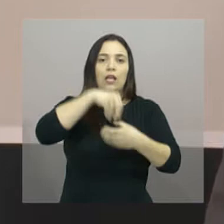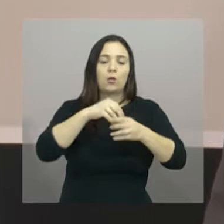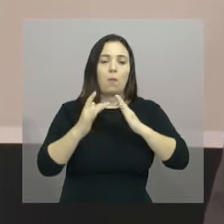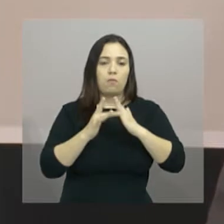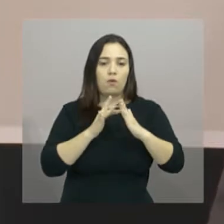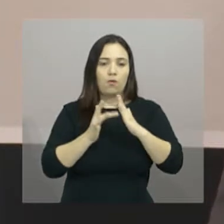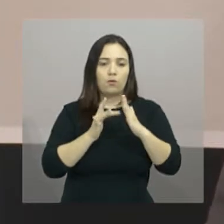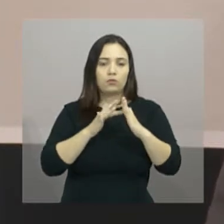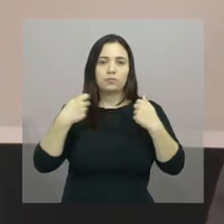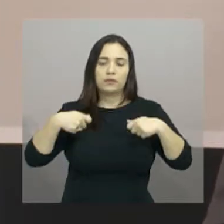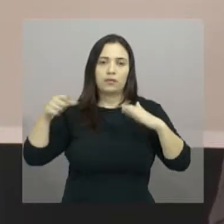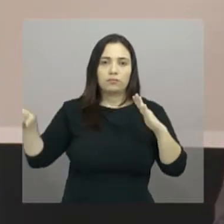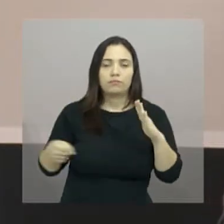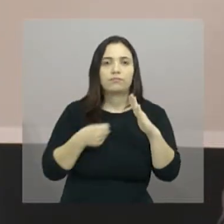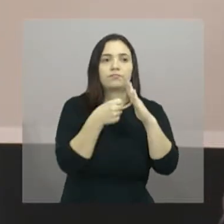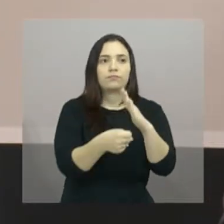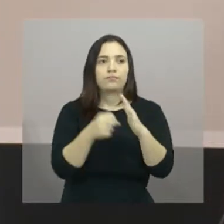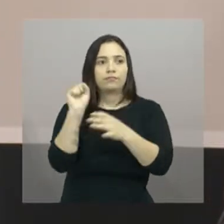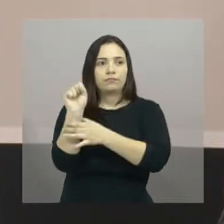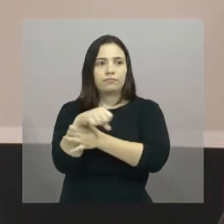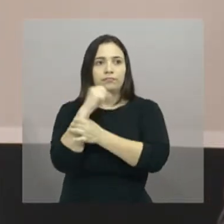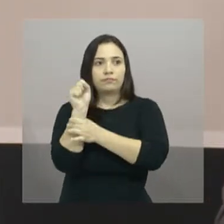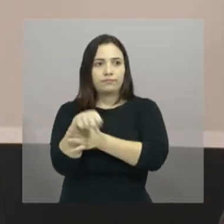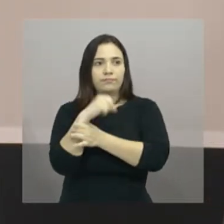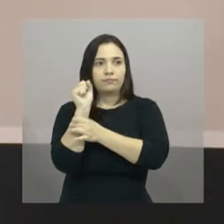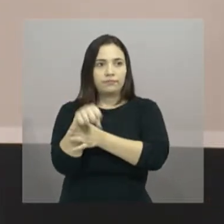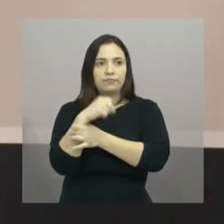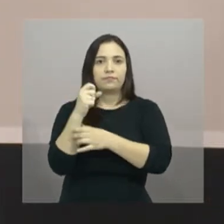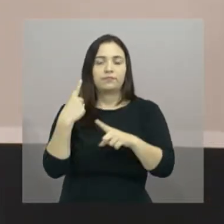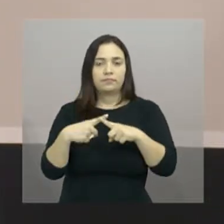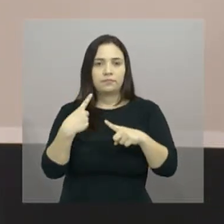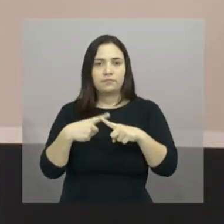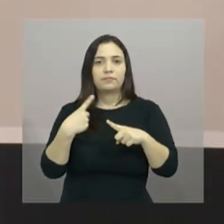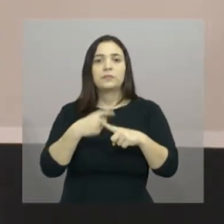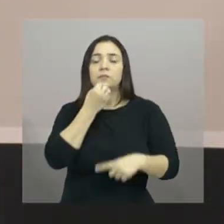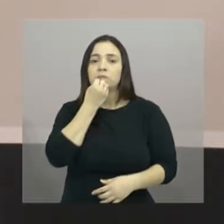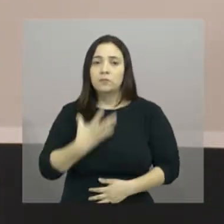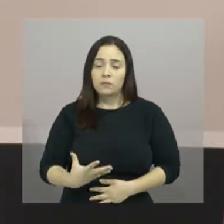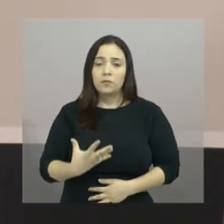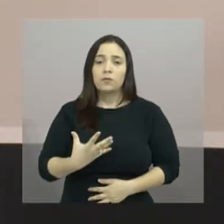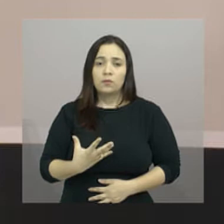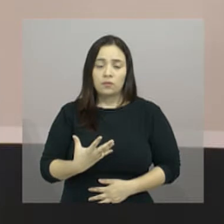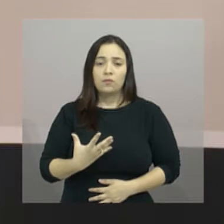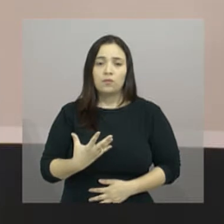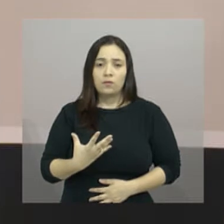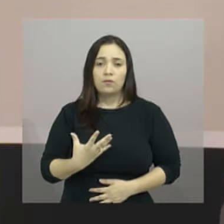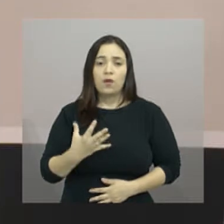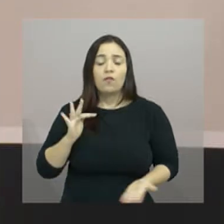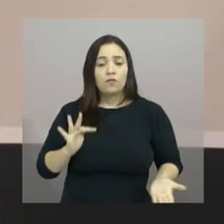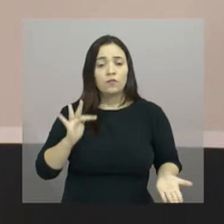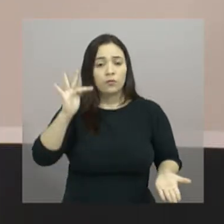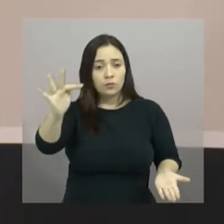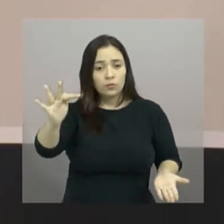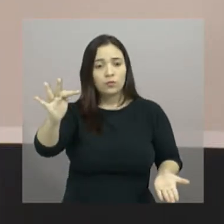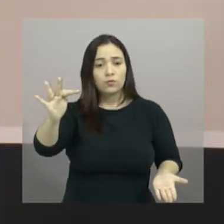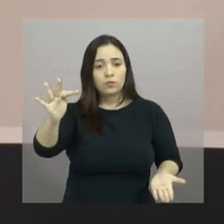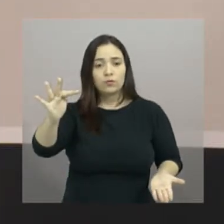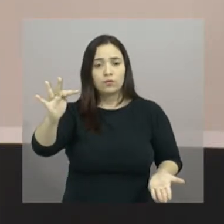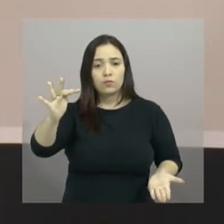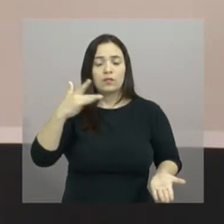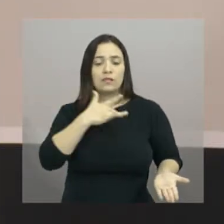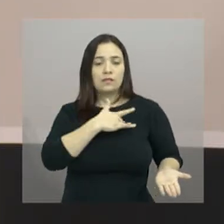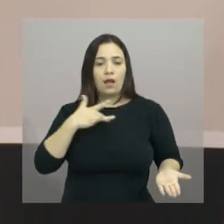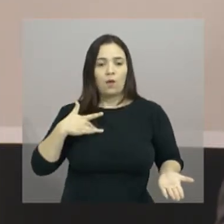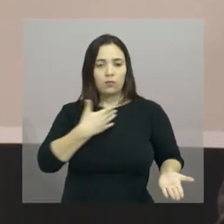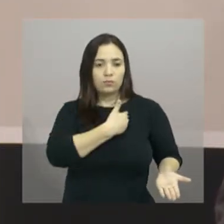Família através do NASF. Então, esse é um projeto muito bacana, que eu acho que é o futuro. Nós estamos falando aqui do futuro da saúde